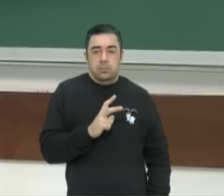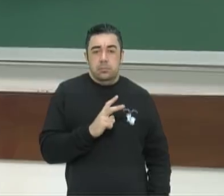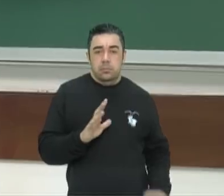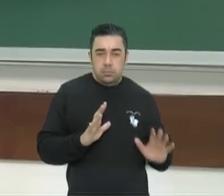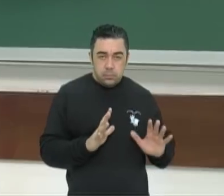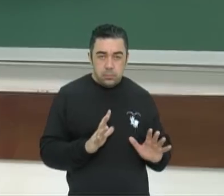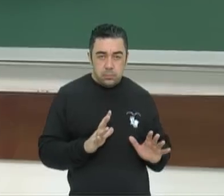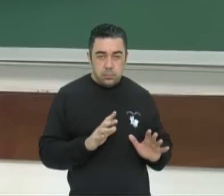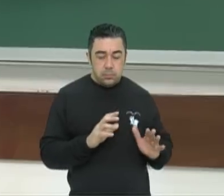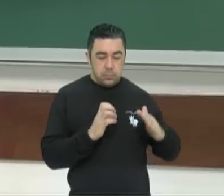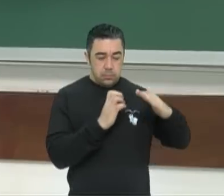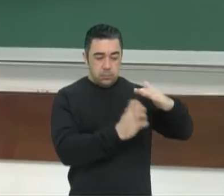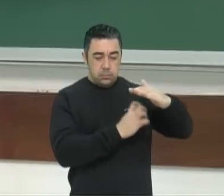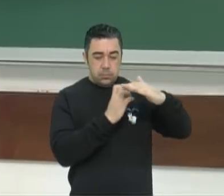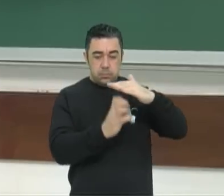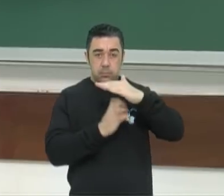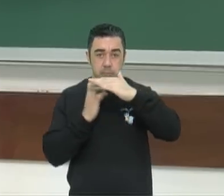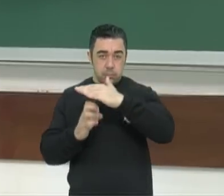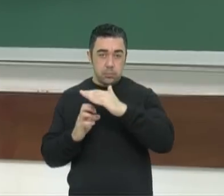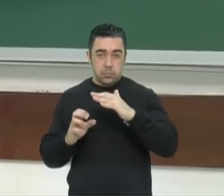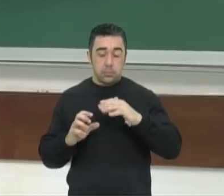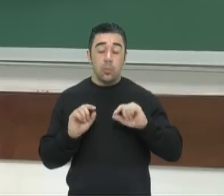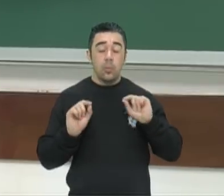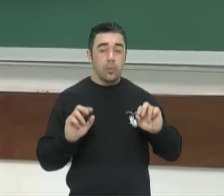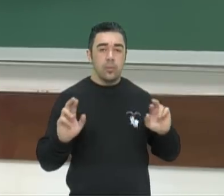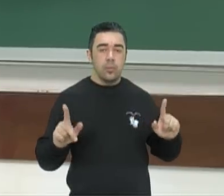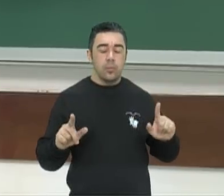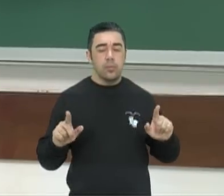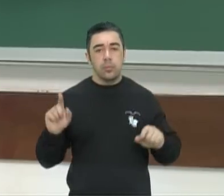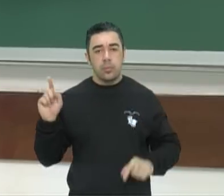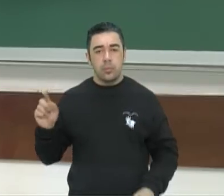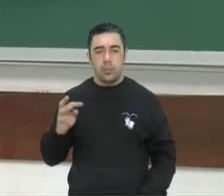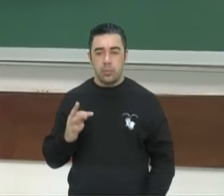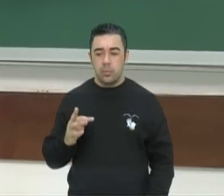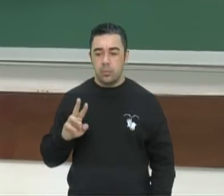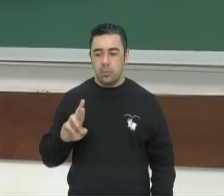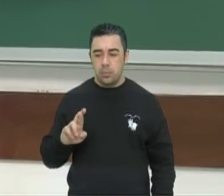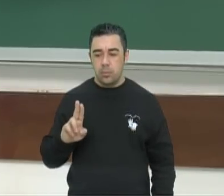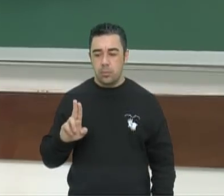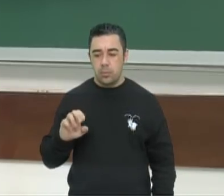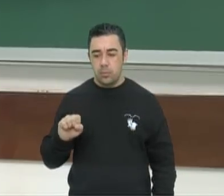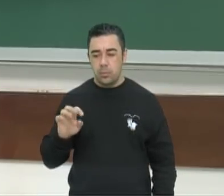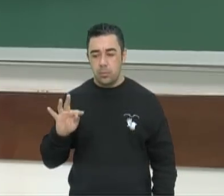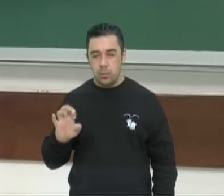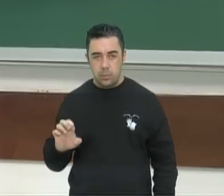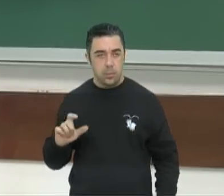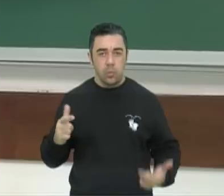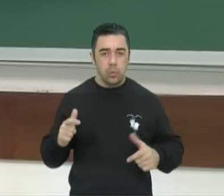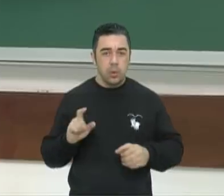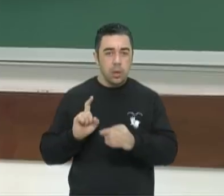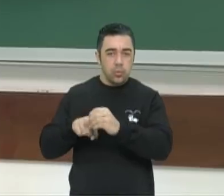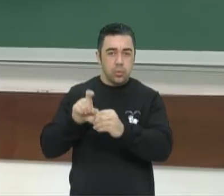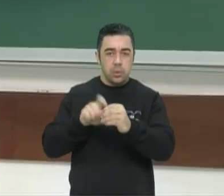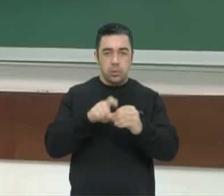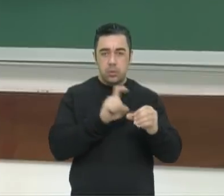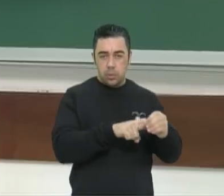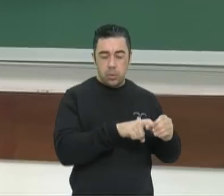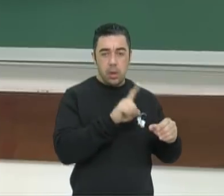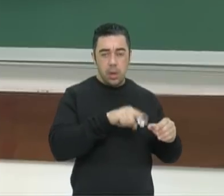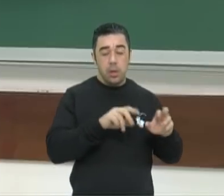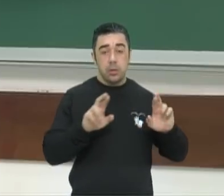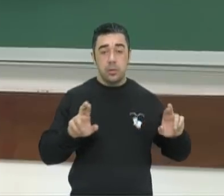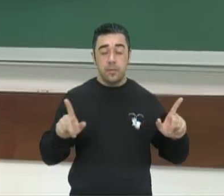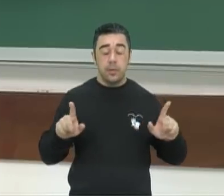independentes. Diferente do trust, o cartel, você não tem associação das empresas, são empresas diferentes,